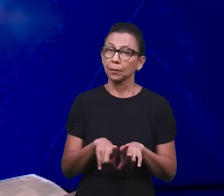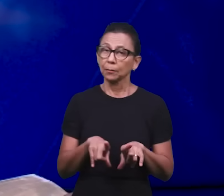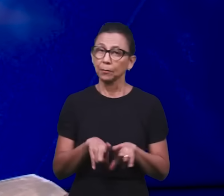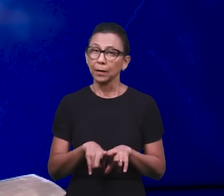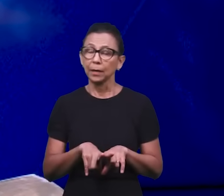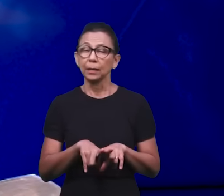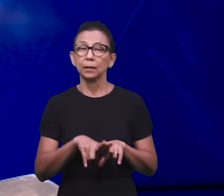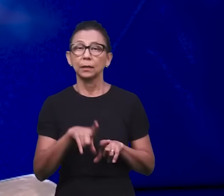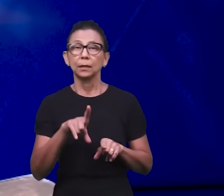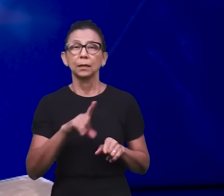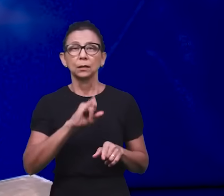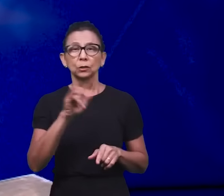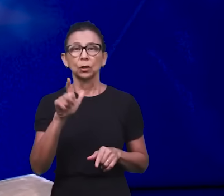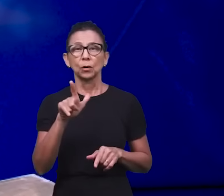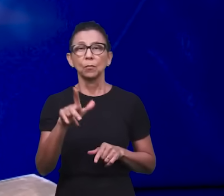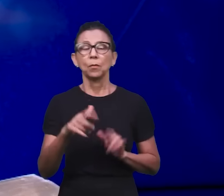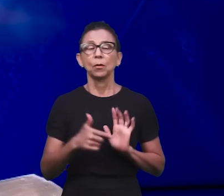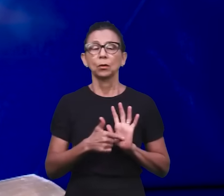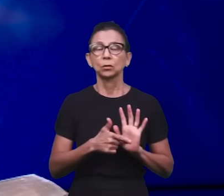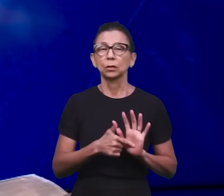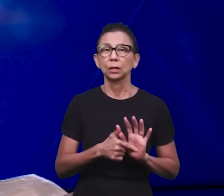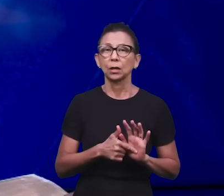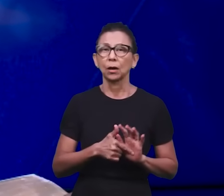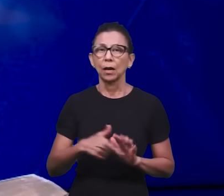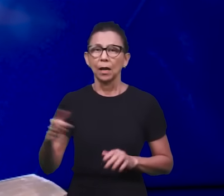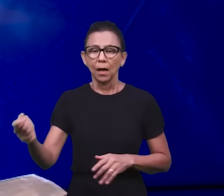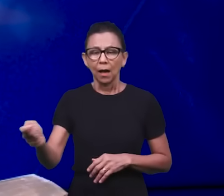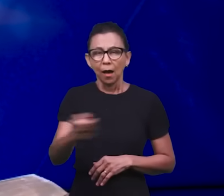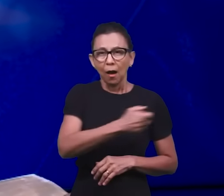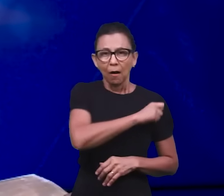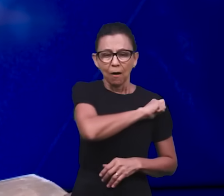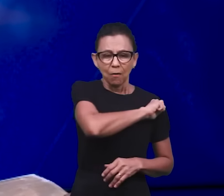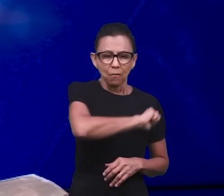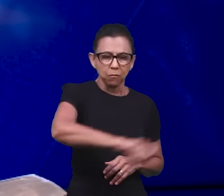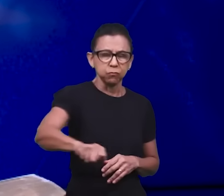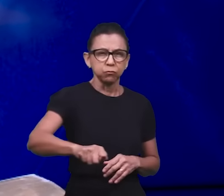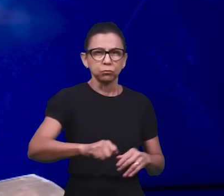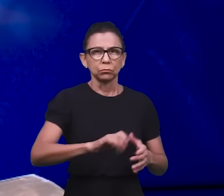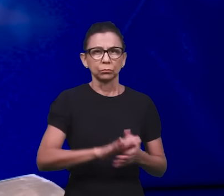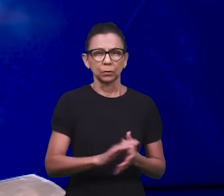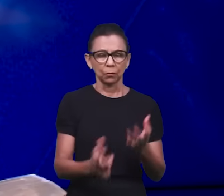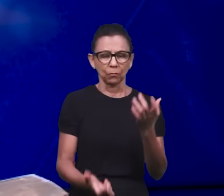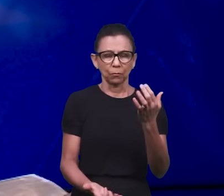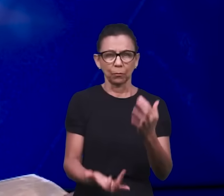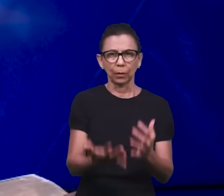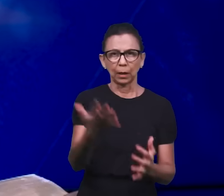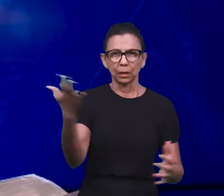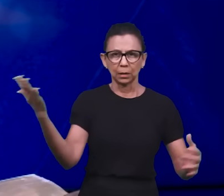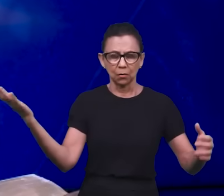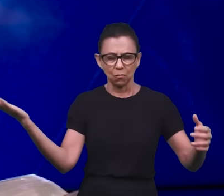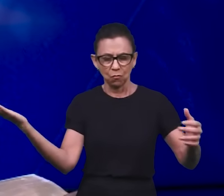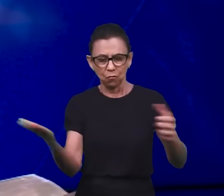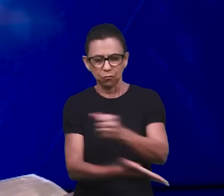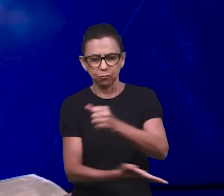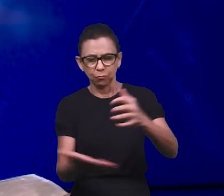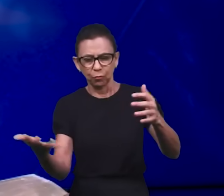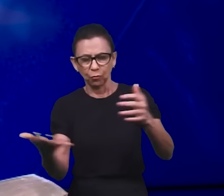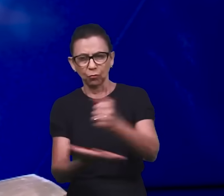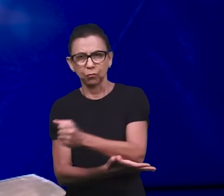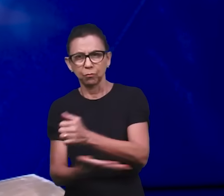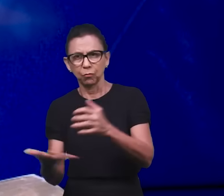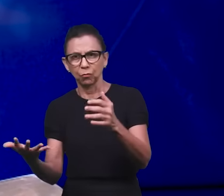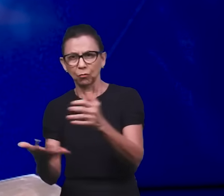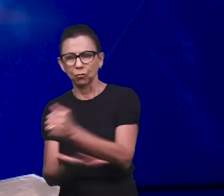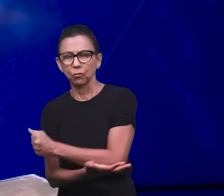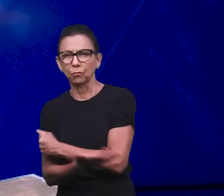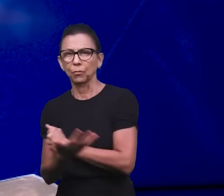porque a seara já está madura, mostrando o momento em que a colheita vai ser do Senhor. Deus vai fazer uma colheita nessa